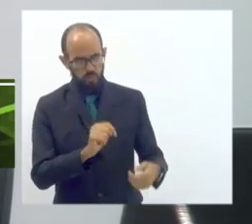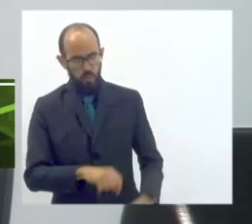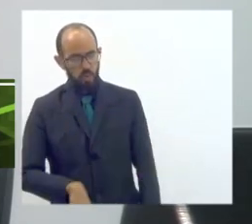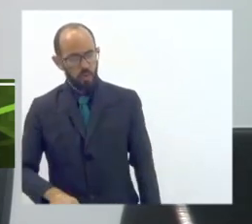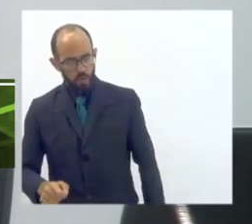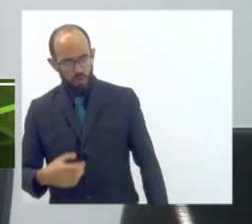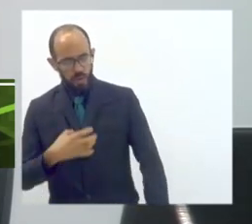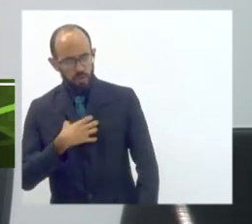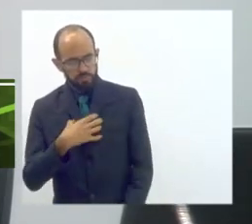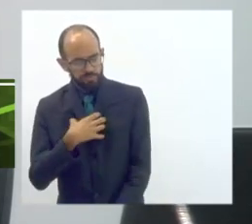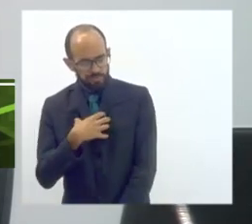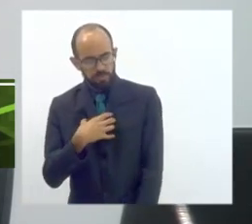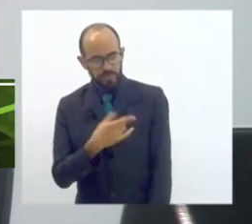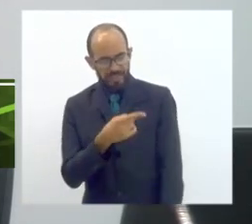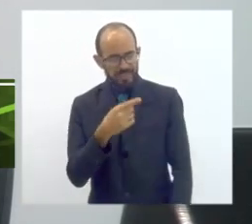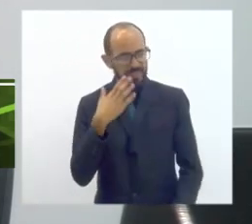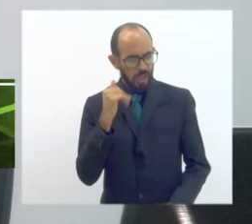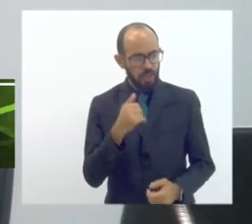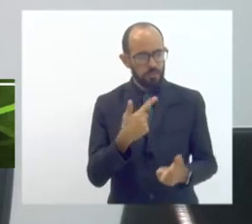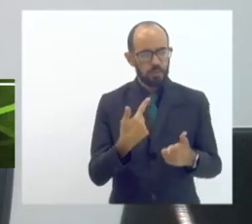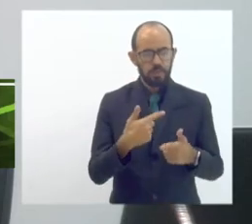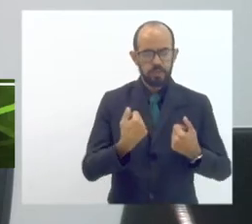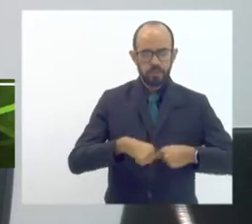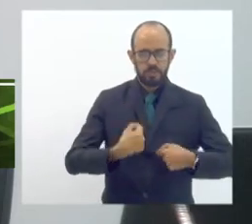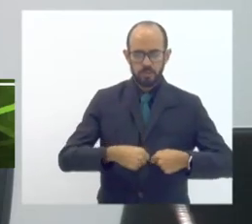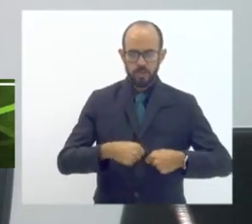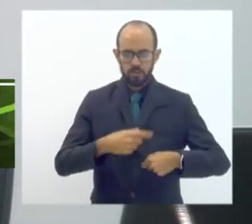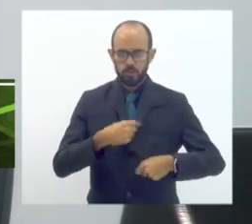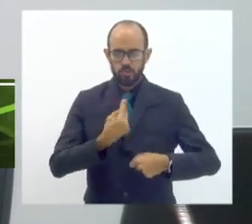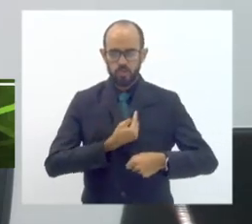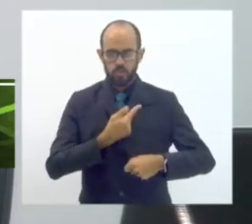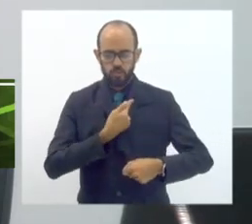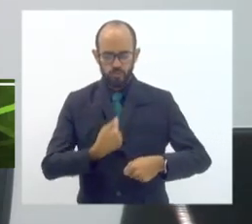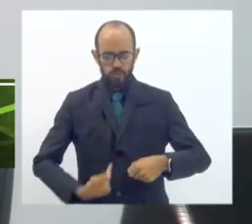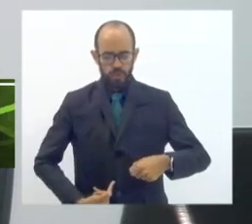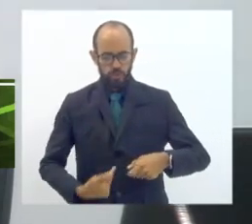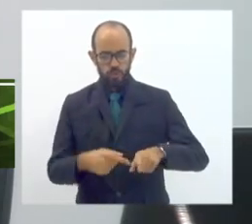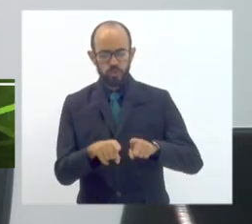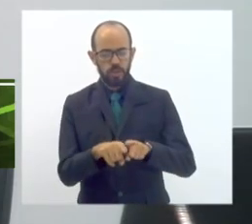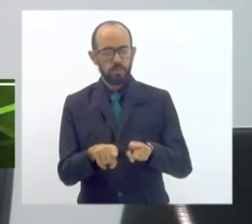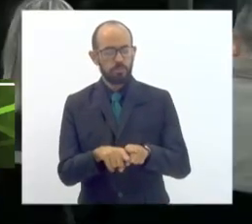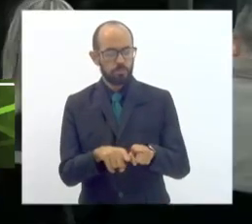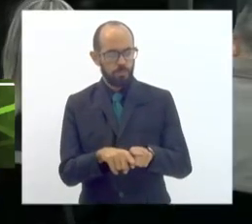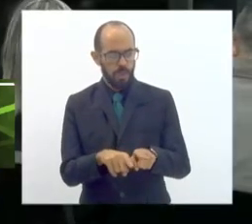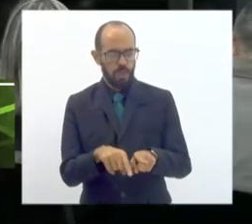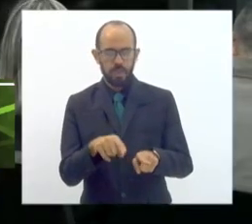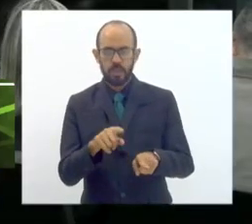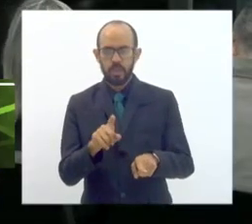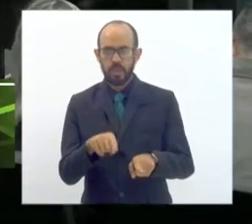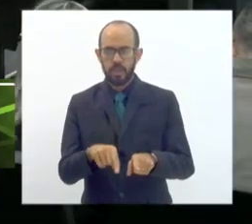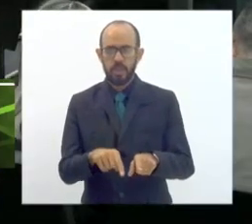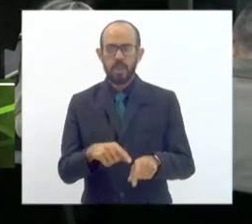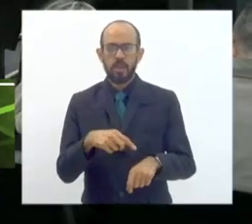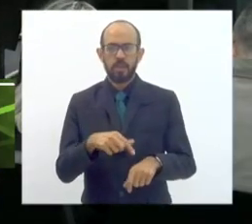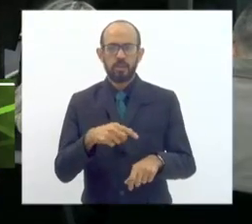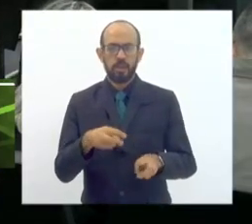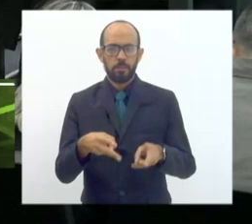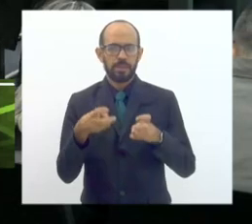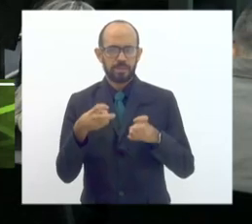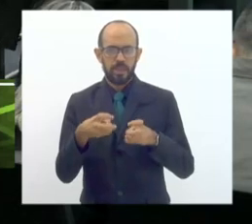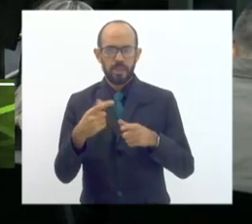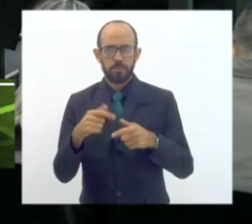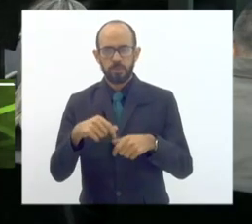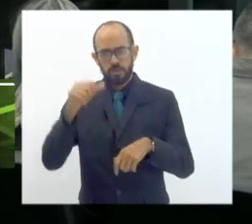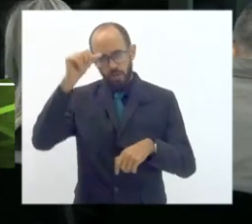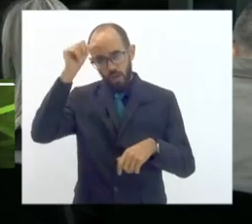coração sensibilizado. O prefeito, o nosso governador também, é um governador que tem essa visão. O governador